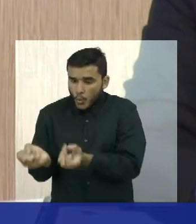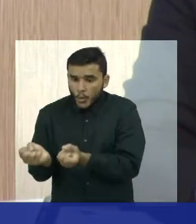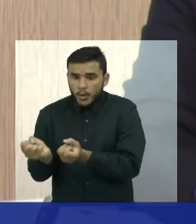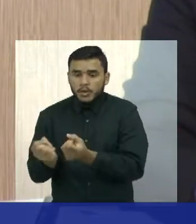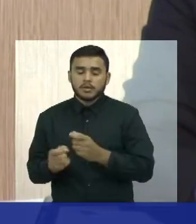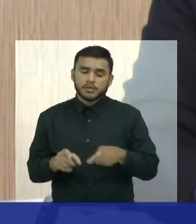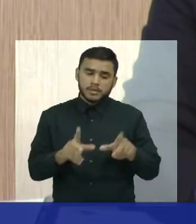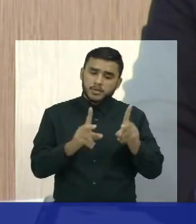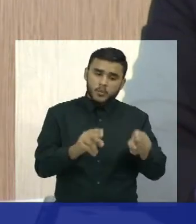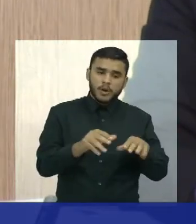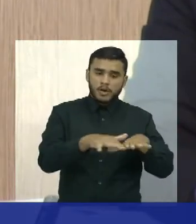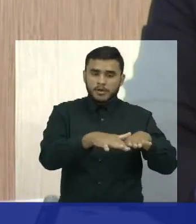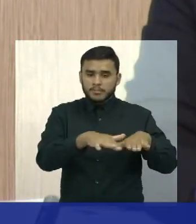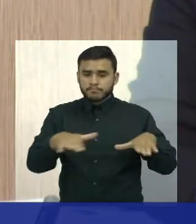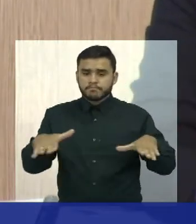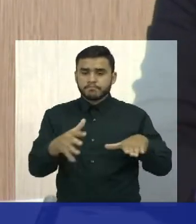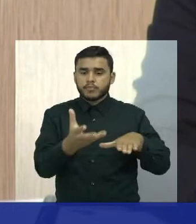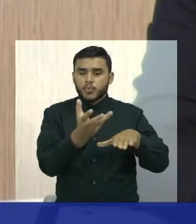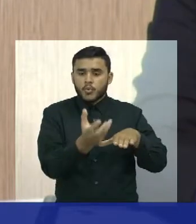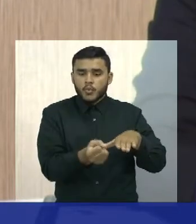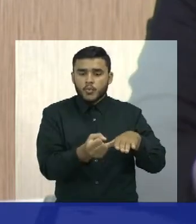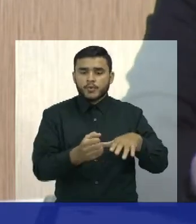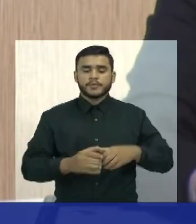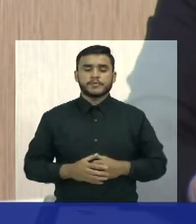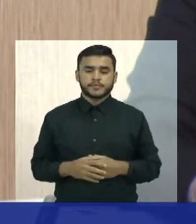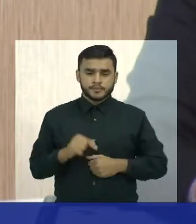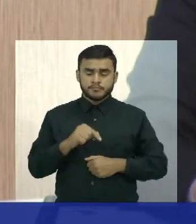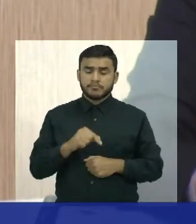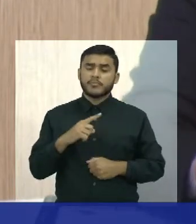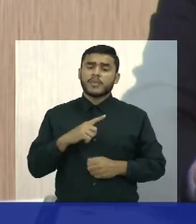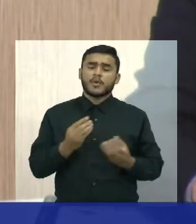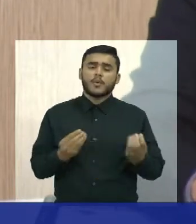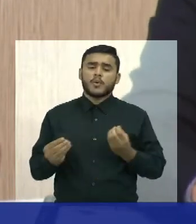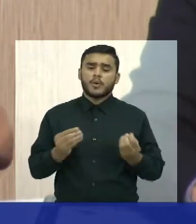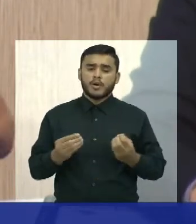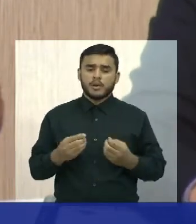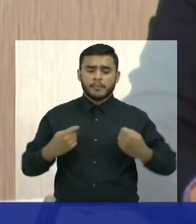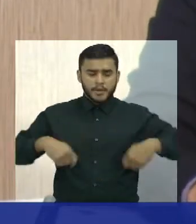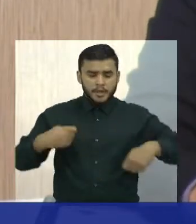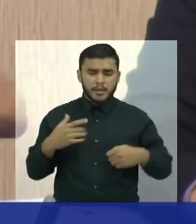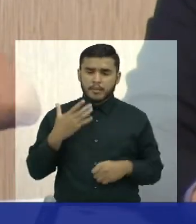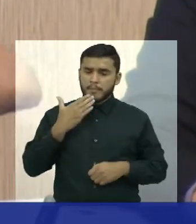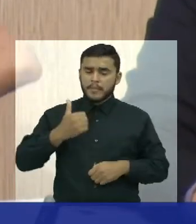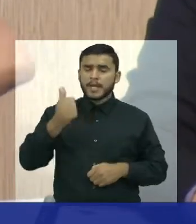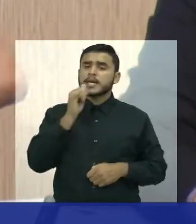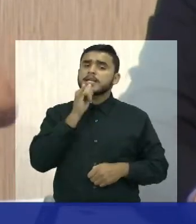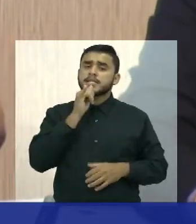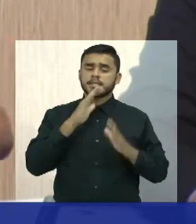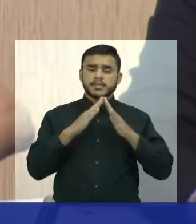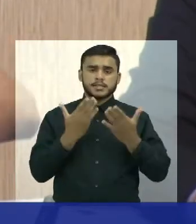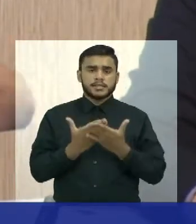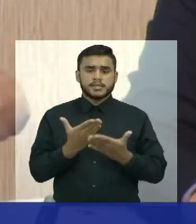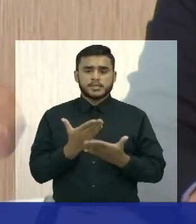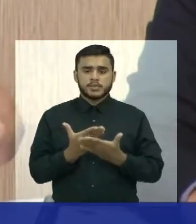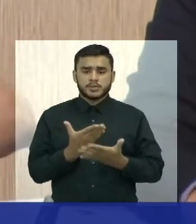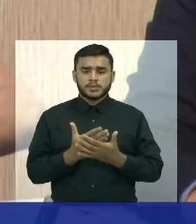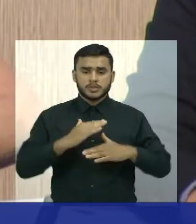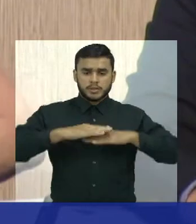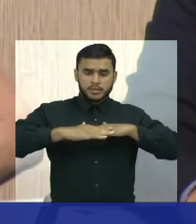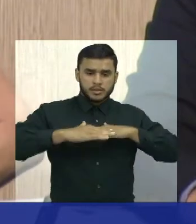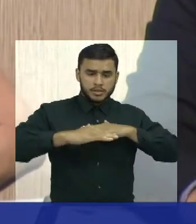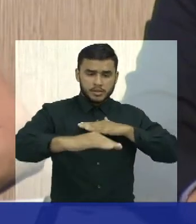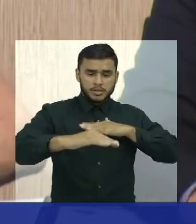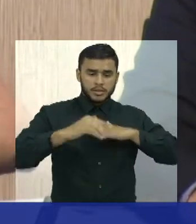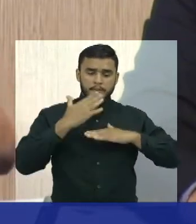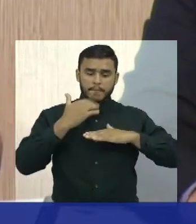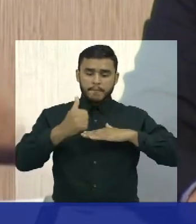em várias questões, questões de saúde, de higiene, numa escola, você poder pavimentar com o